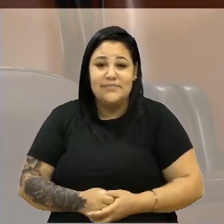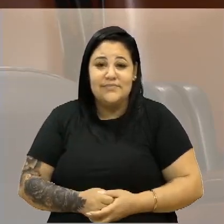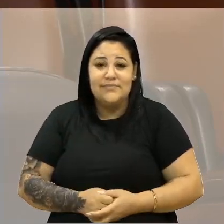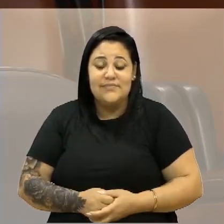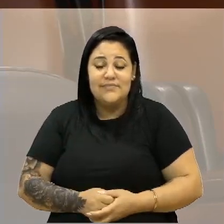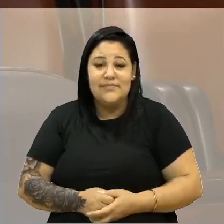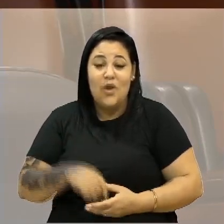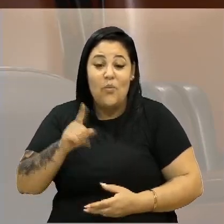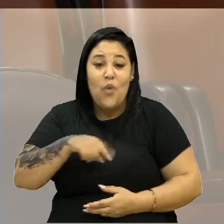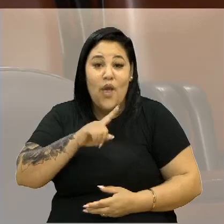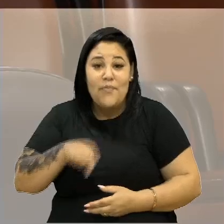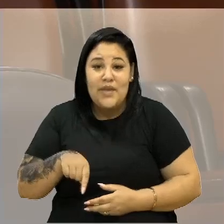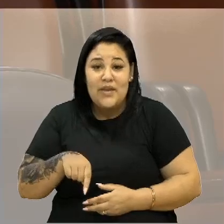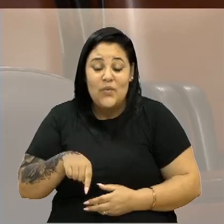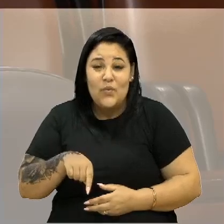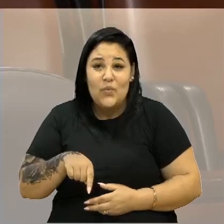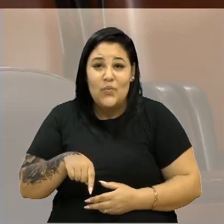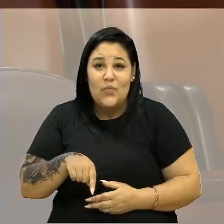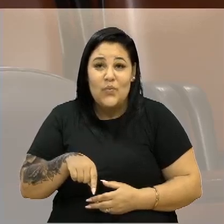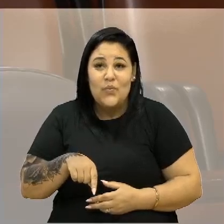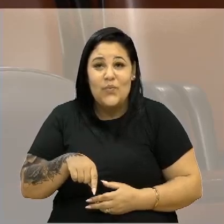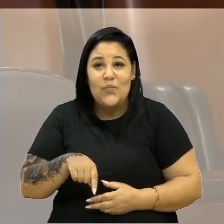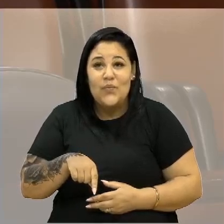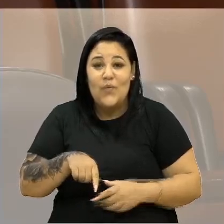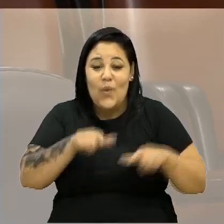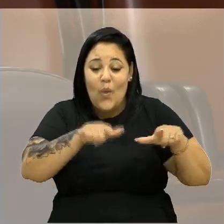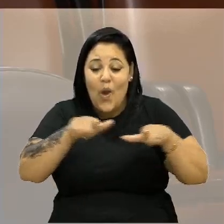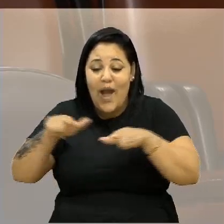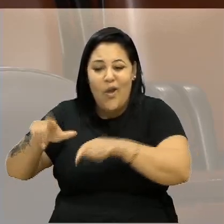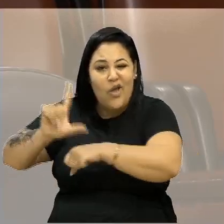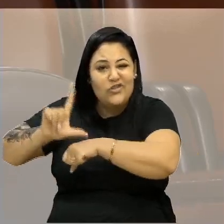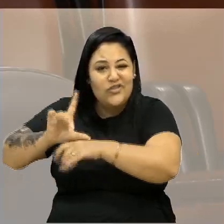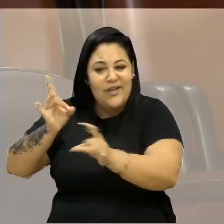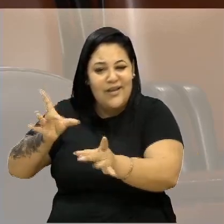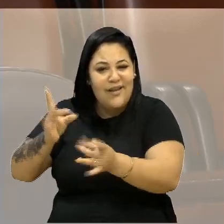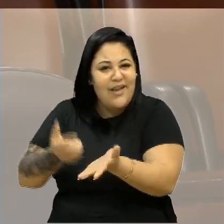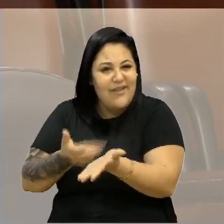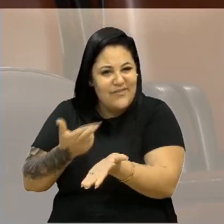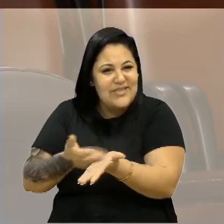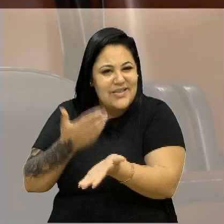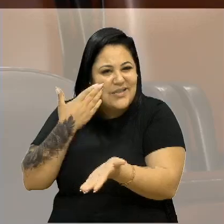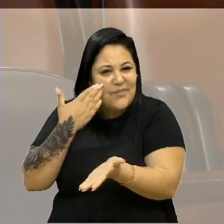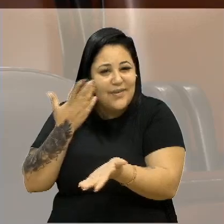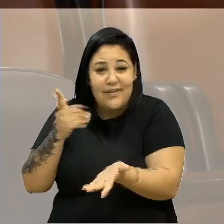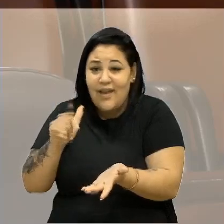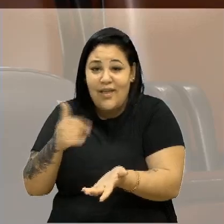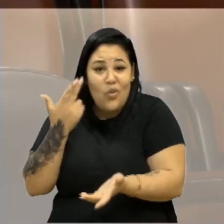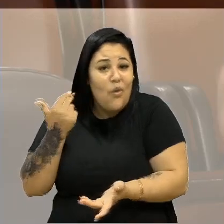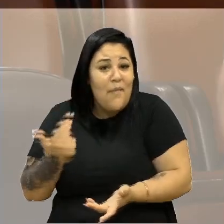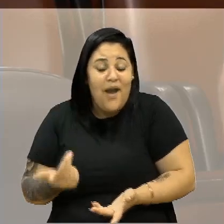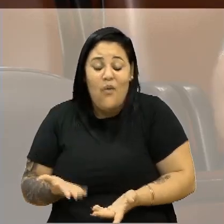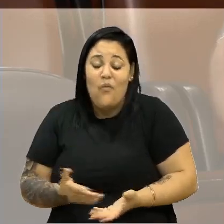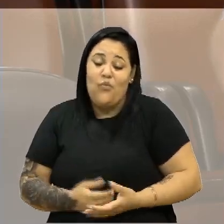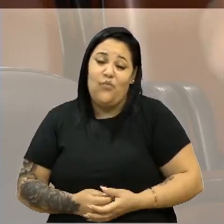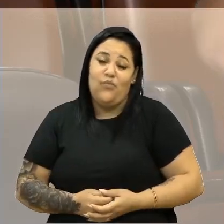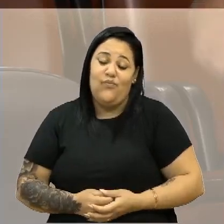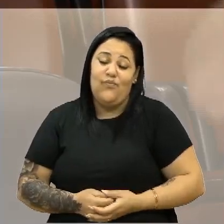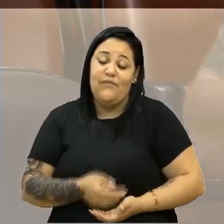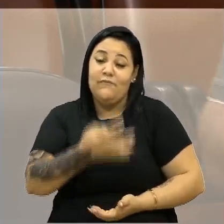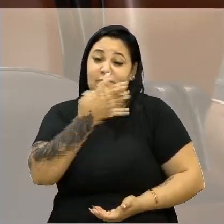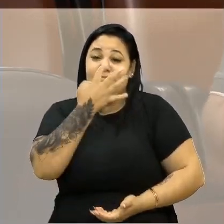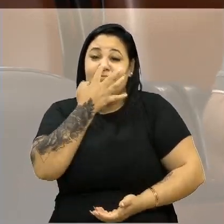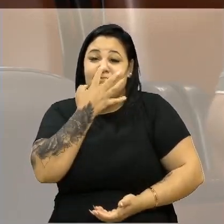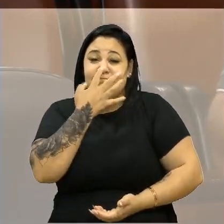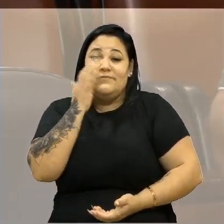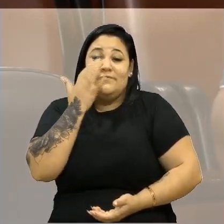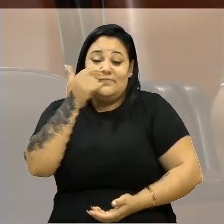Proibiram as bancas de revistas, que é algo cultural, popular. Então, vereadora Tatiane, são coisas surreais que acontecem aqui na